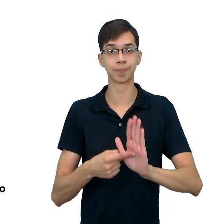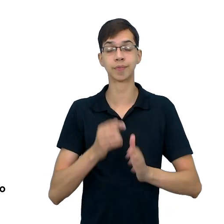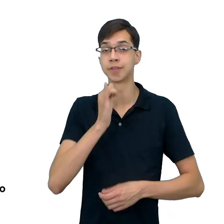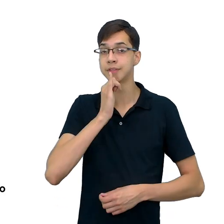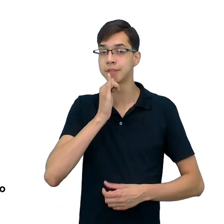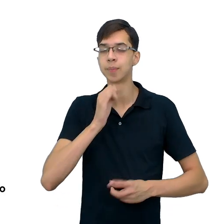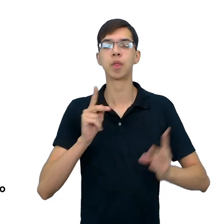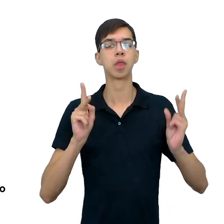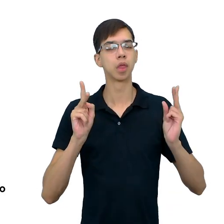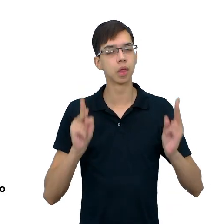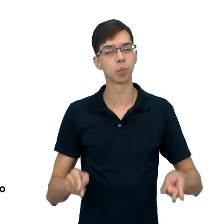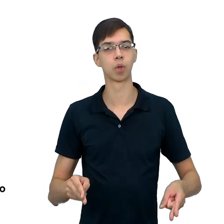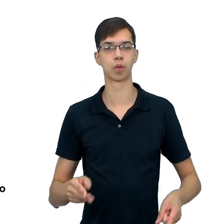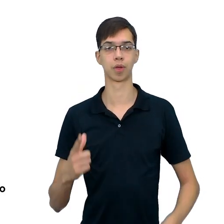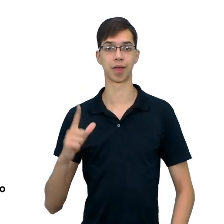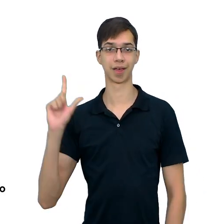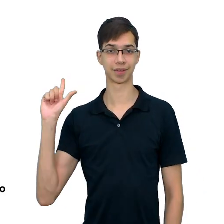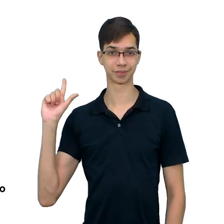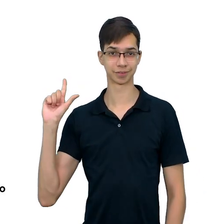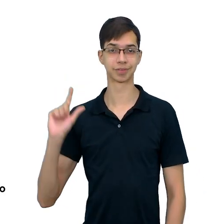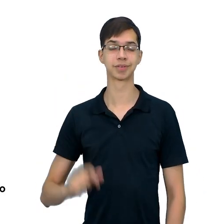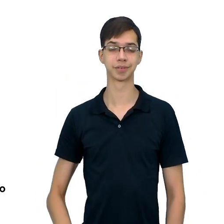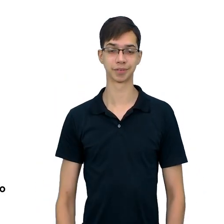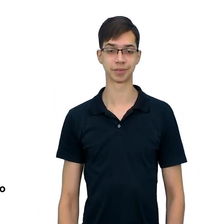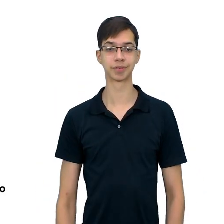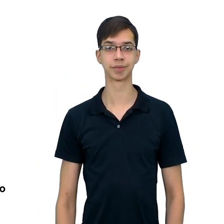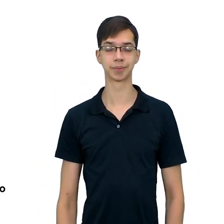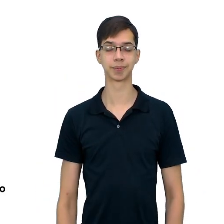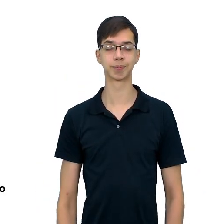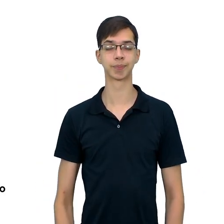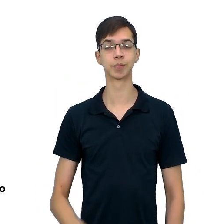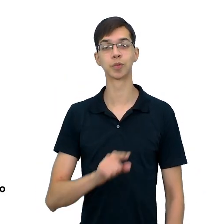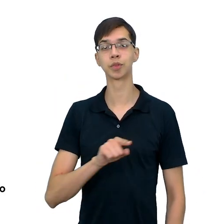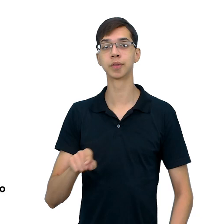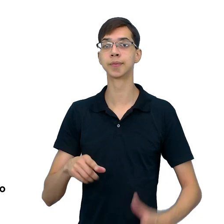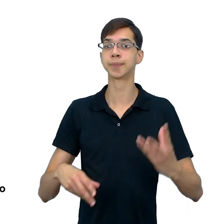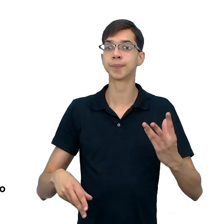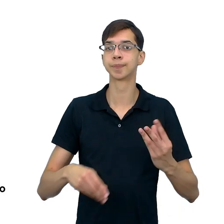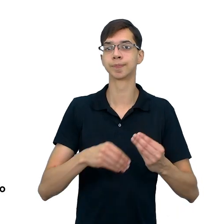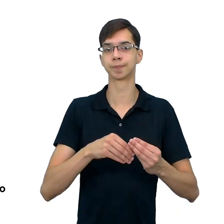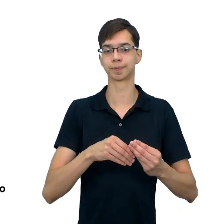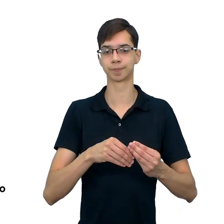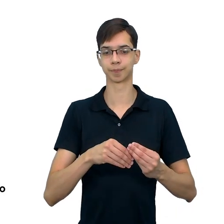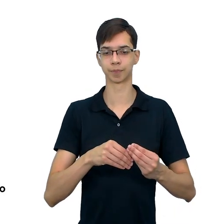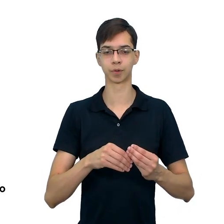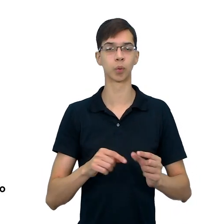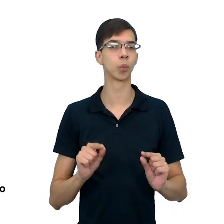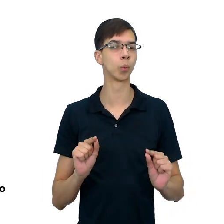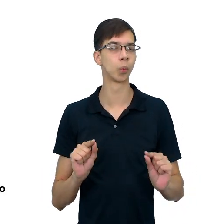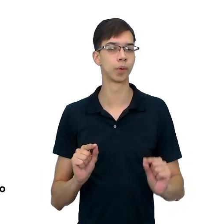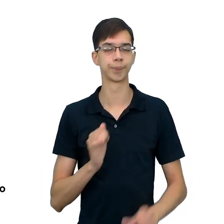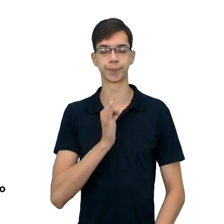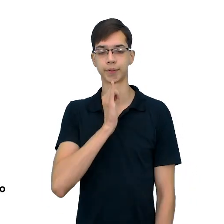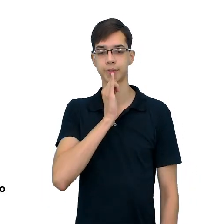exemplos citados anteriormente, né? Acrescentando alguns modelizadores, né? Por exemplo,